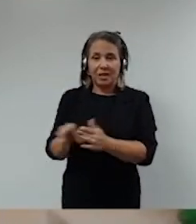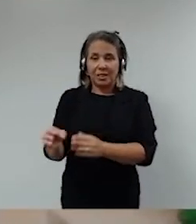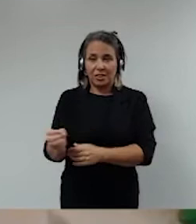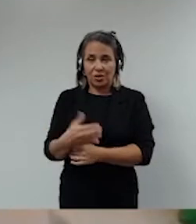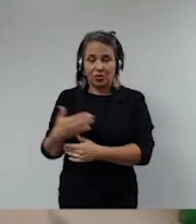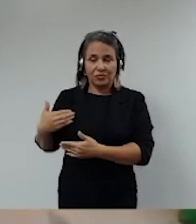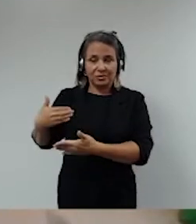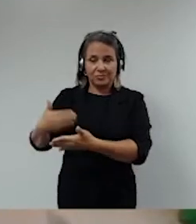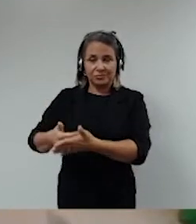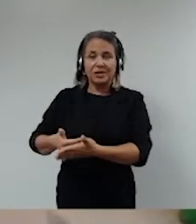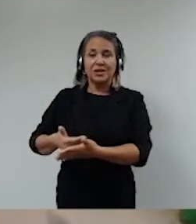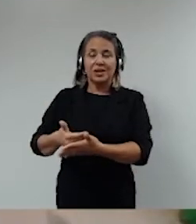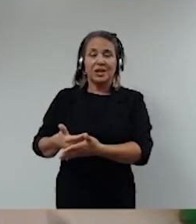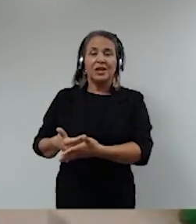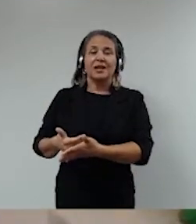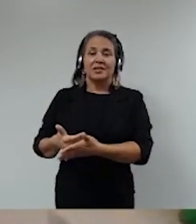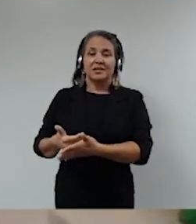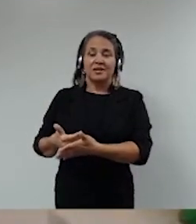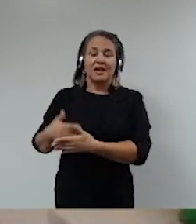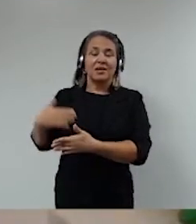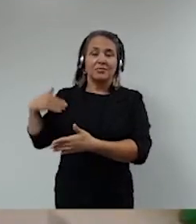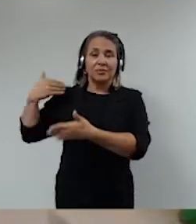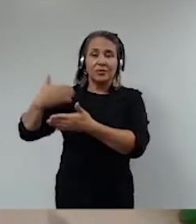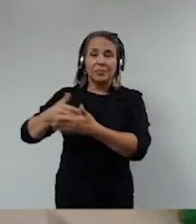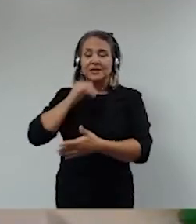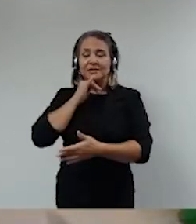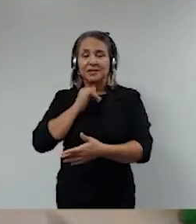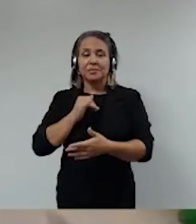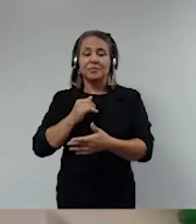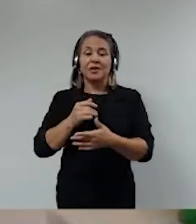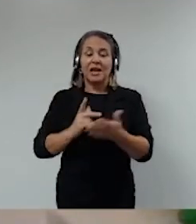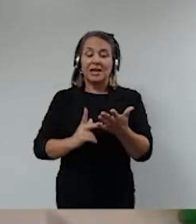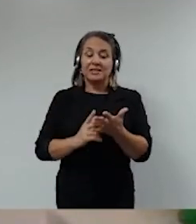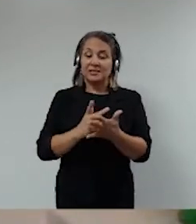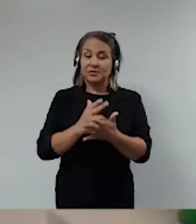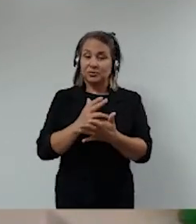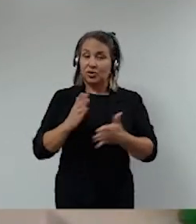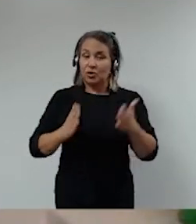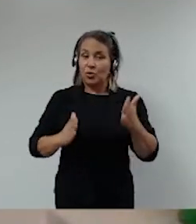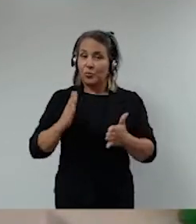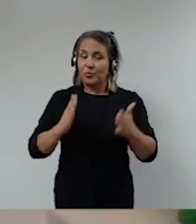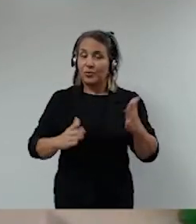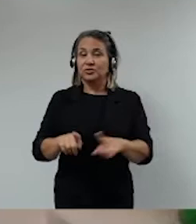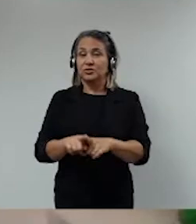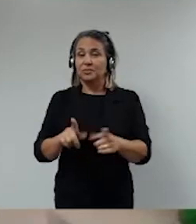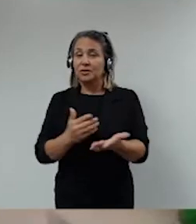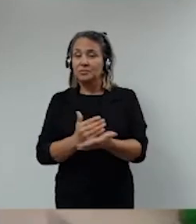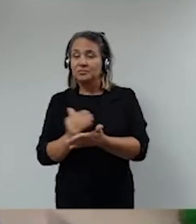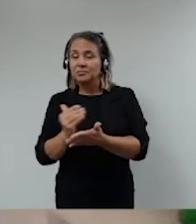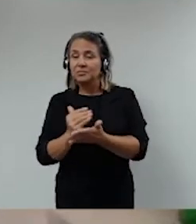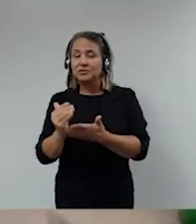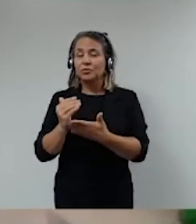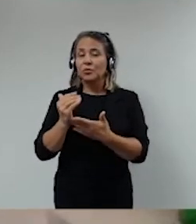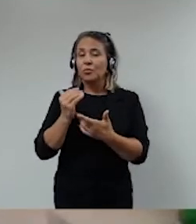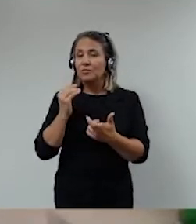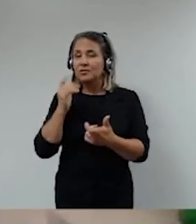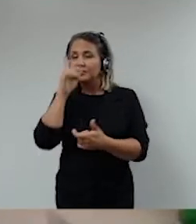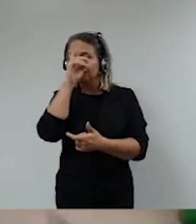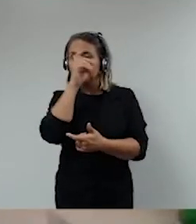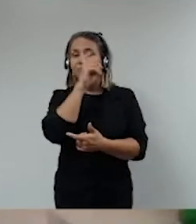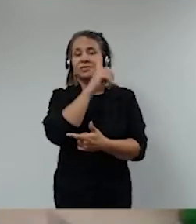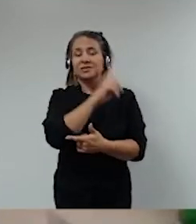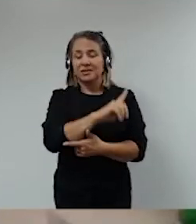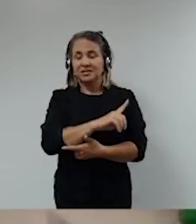recentemente, nas últimas décadas, como a cirurgia robótica, isso causou uma espécie de